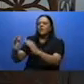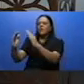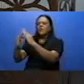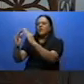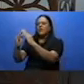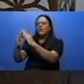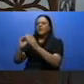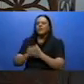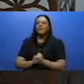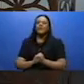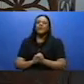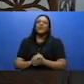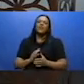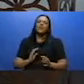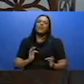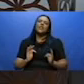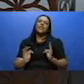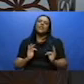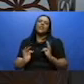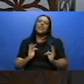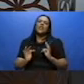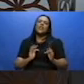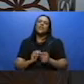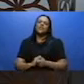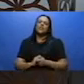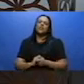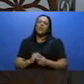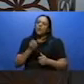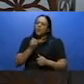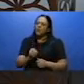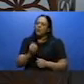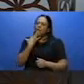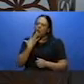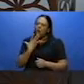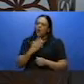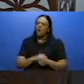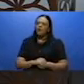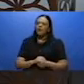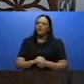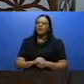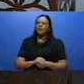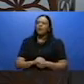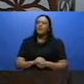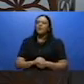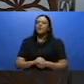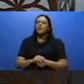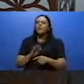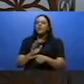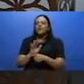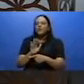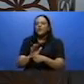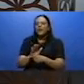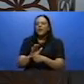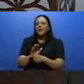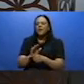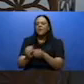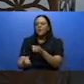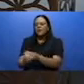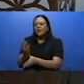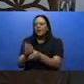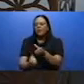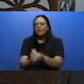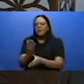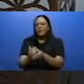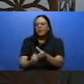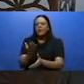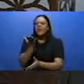técnicas de cultivo da terra se tornaram eficientes e assim mais alimentos foram produzidos. Lembra que eu falei que